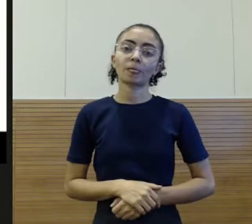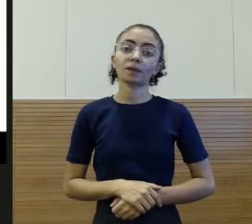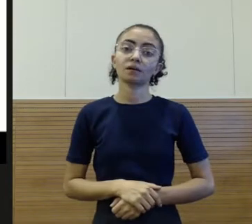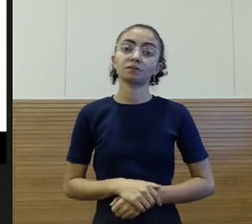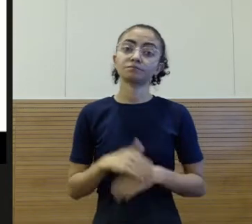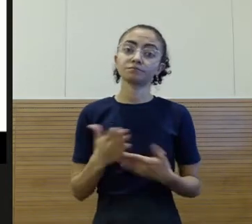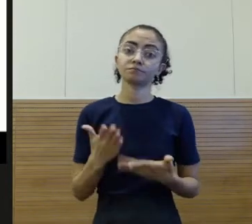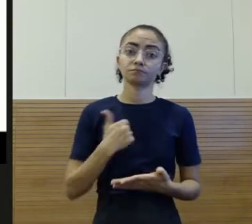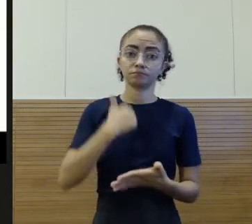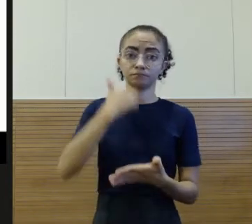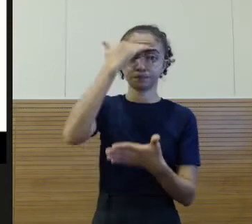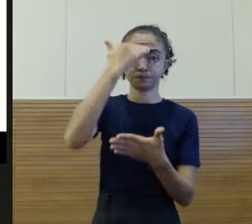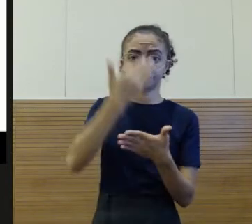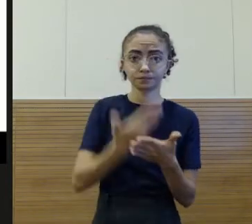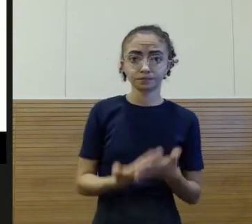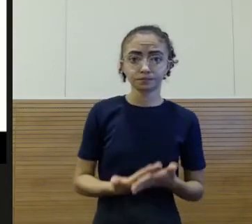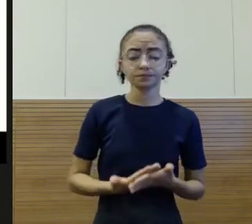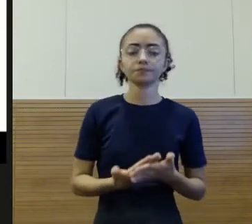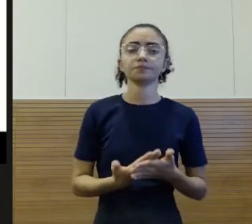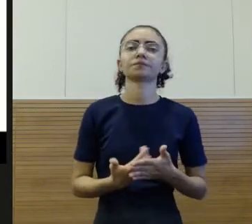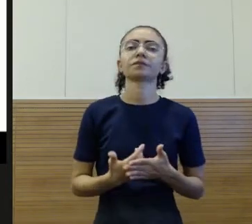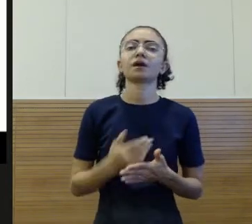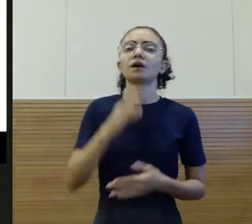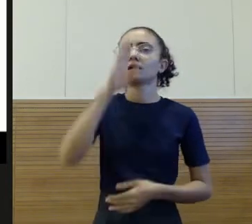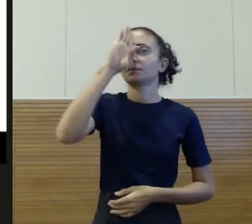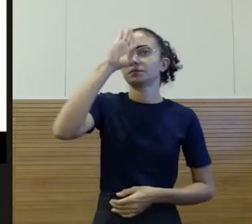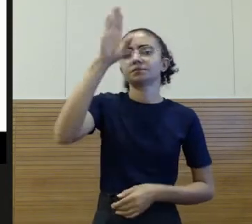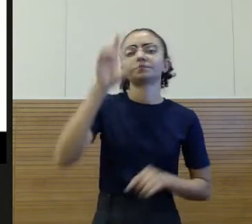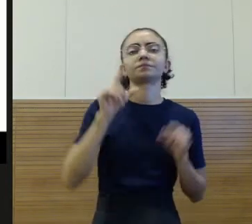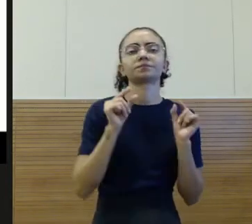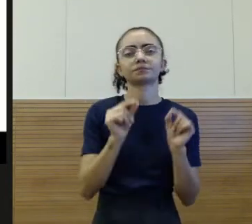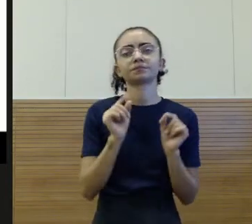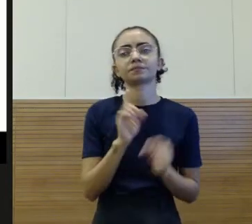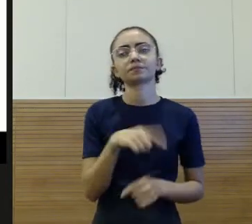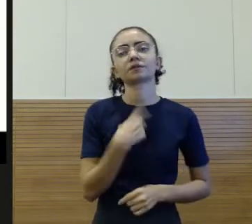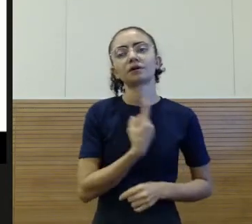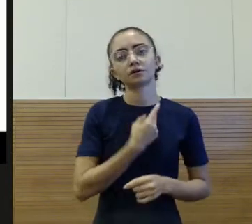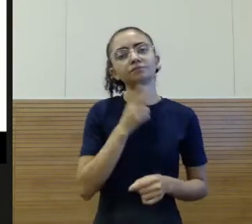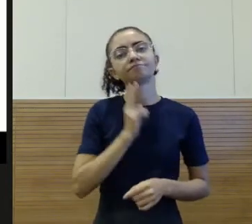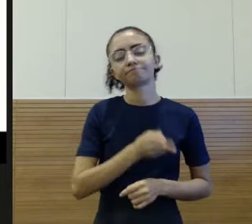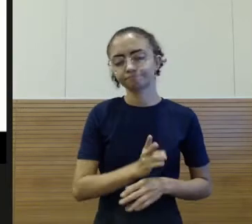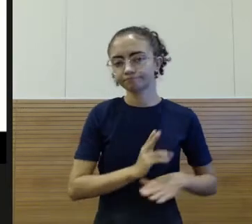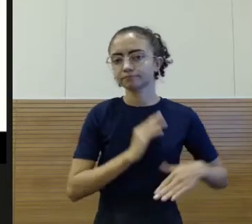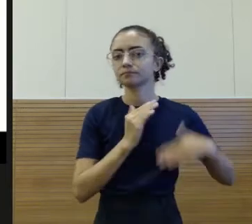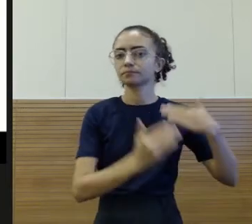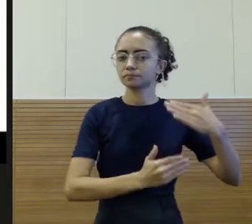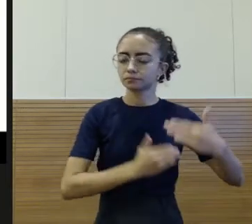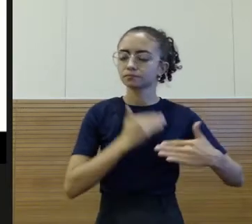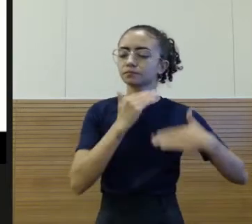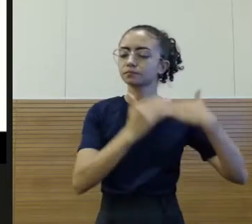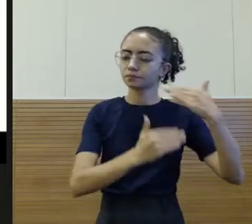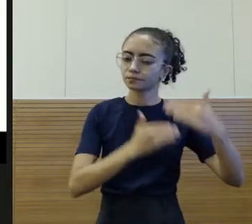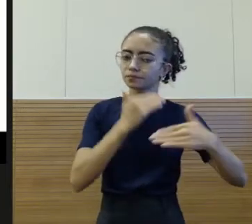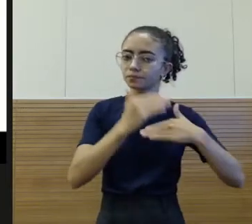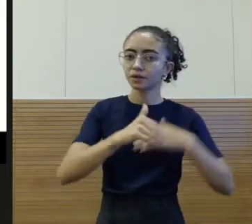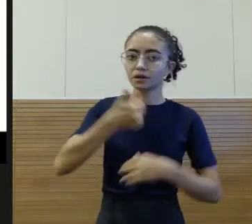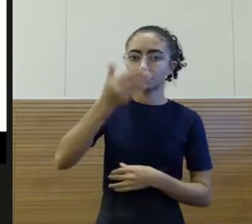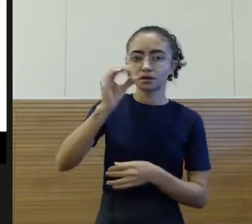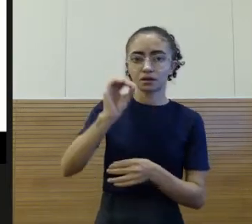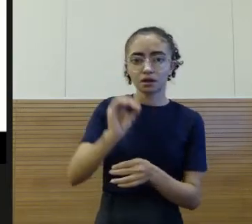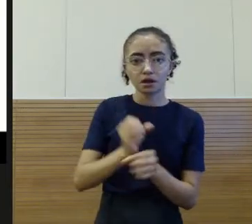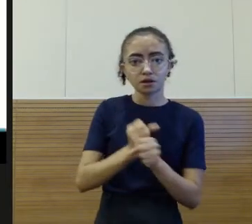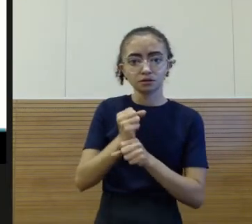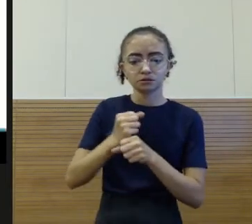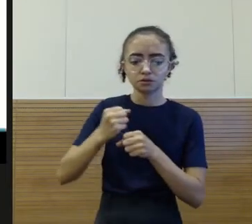Então, eu acredito que aqui o que eu quero destacar é que vamos evoluindo. Daqui a 10 anos, esse slide